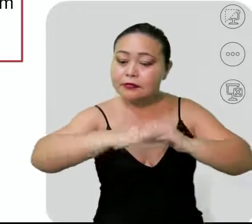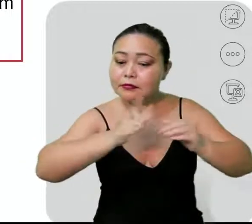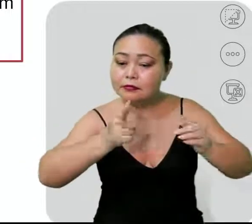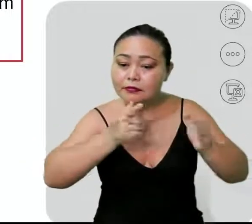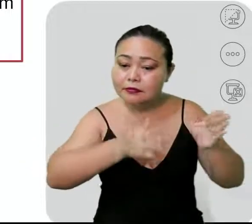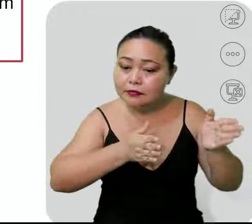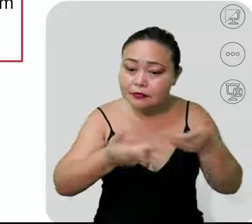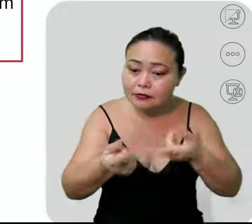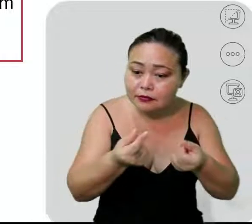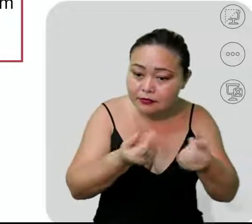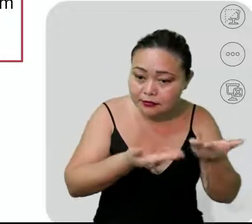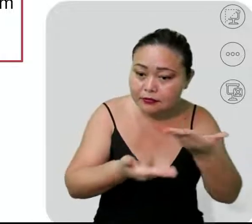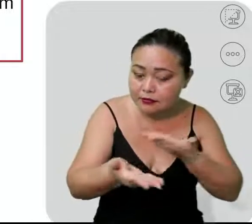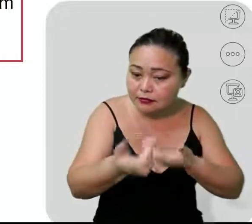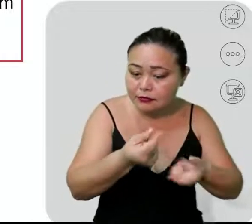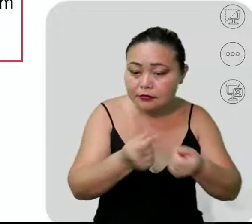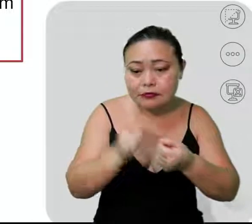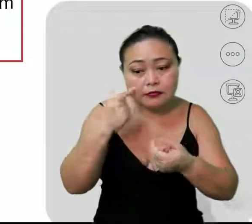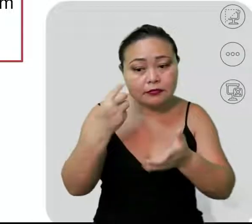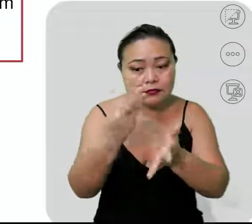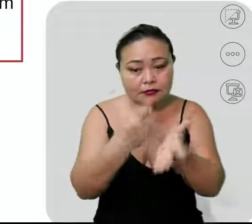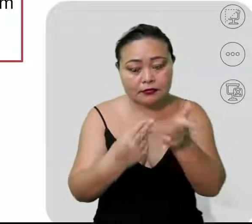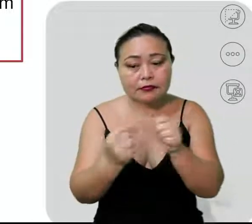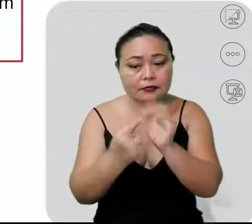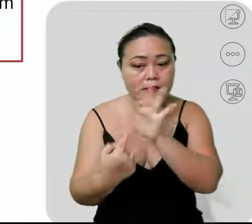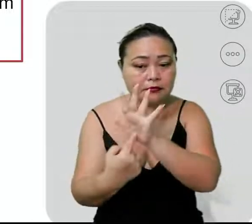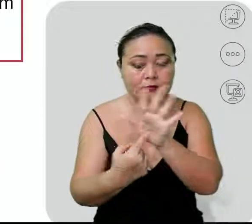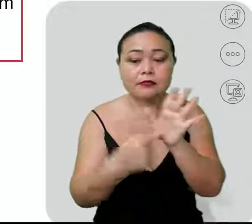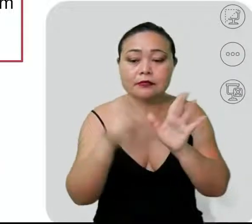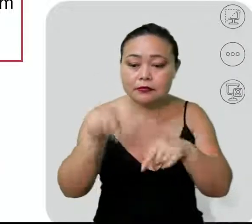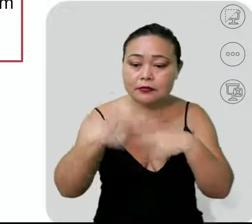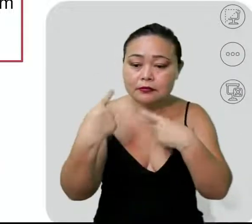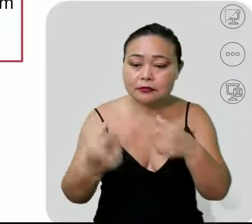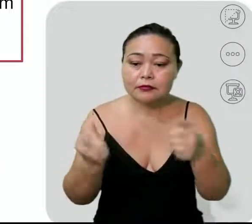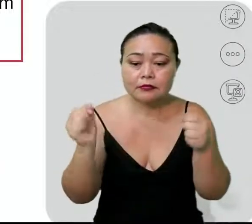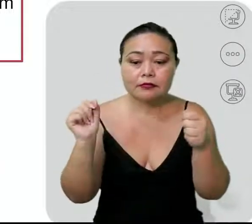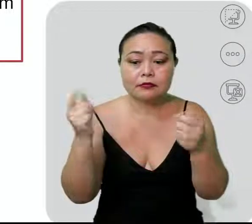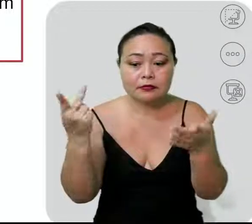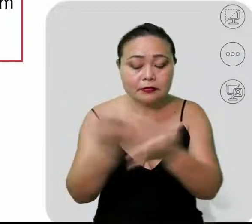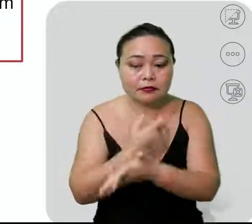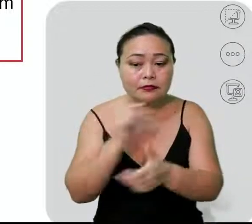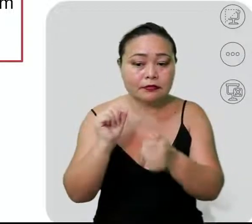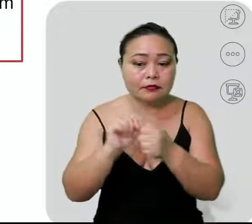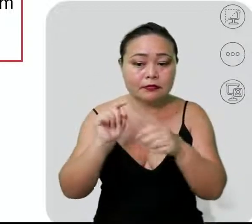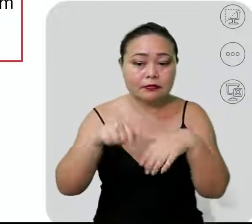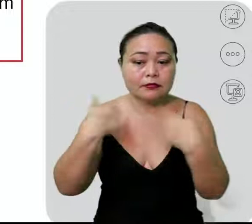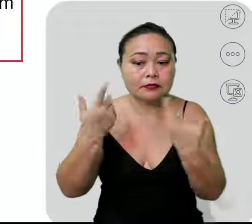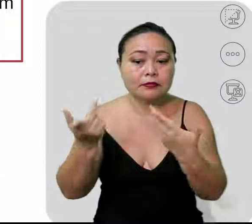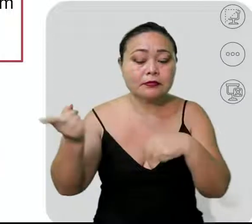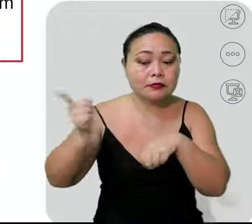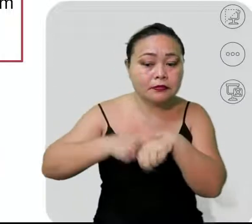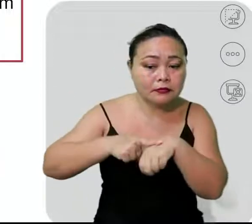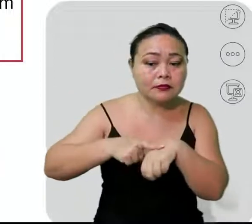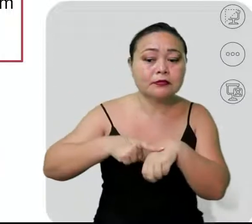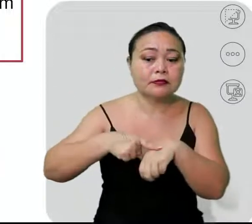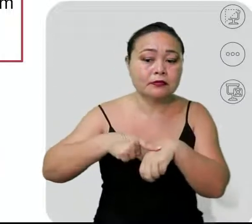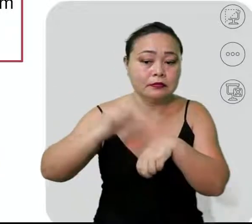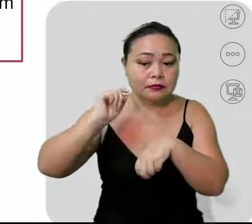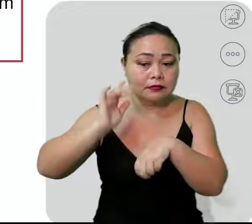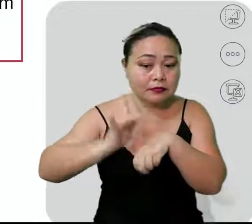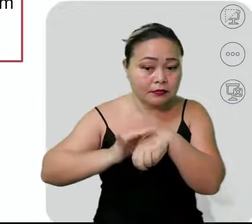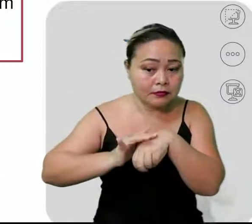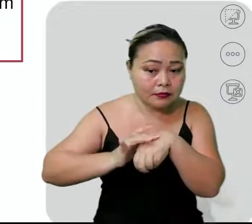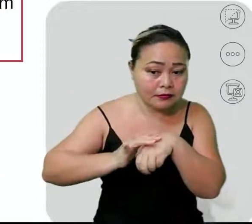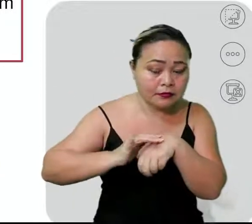rotas comerciais como vocês viram no mapa que eu mostrei por isso que vai também a ocasionar a questão da peste negra né